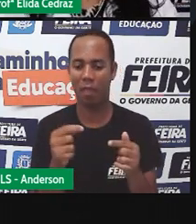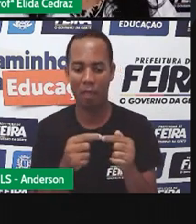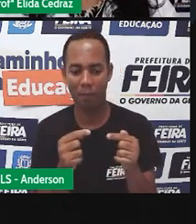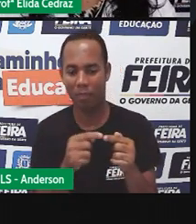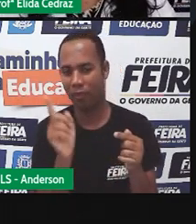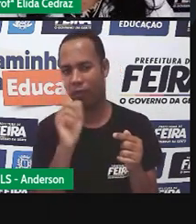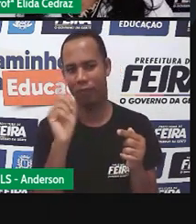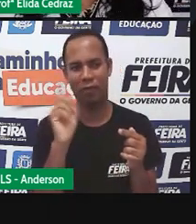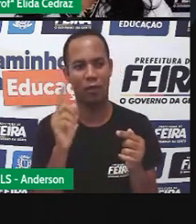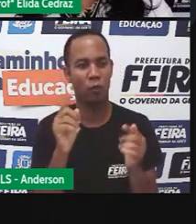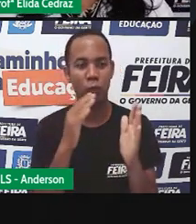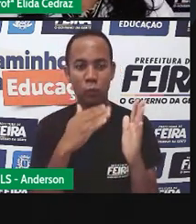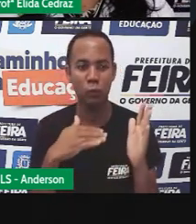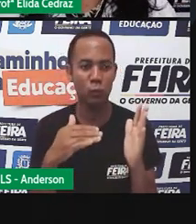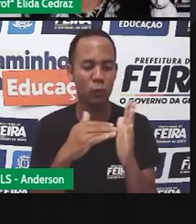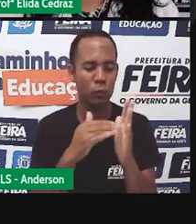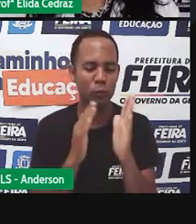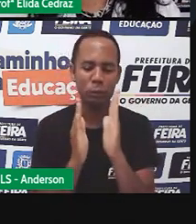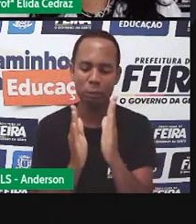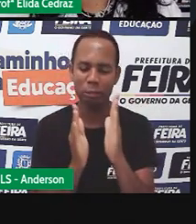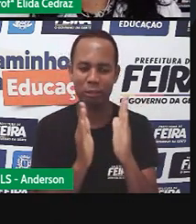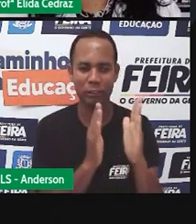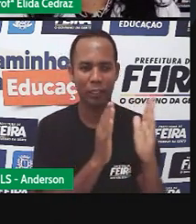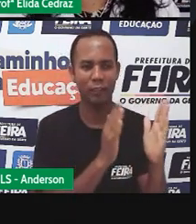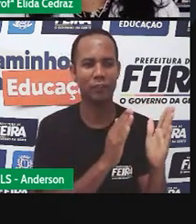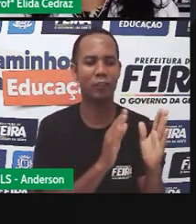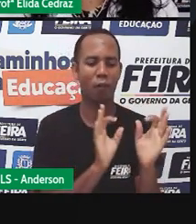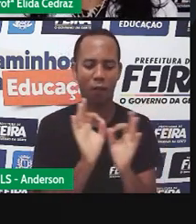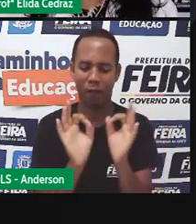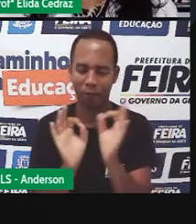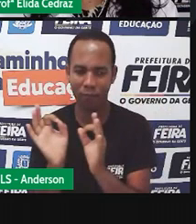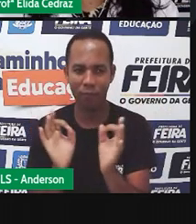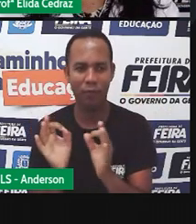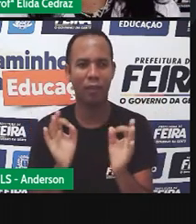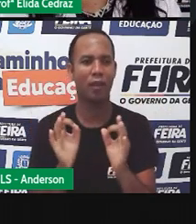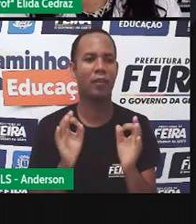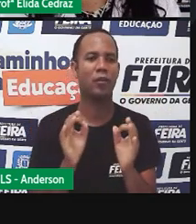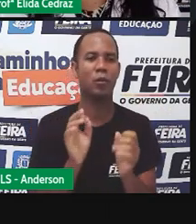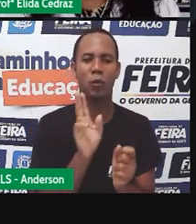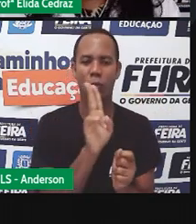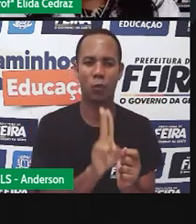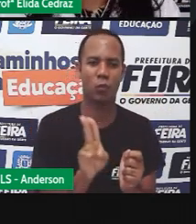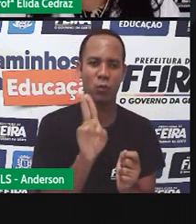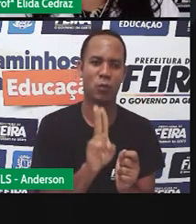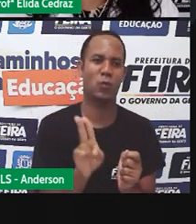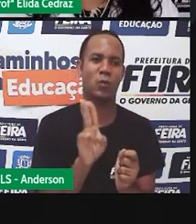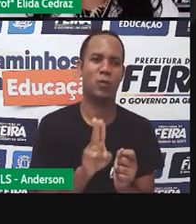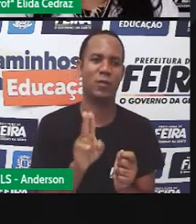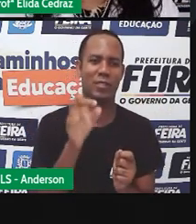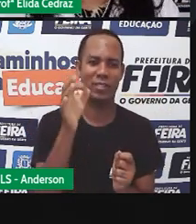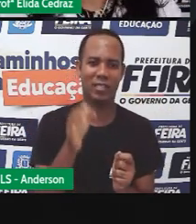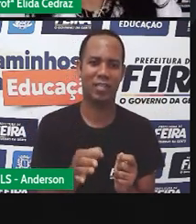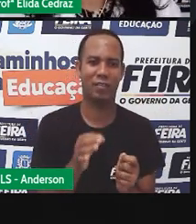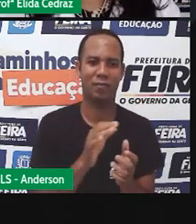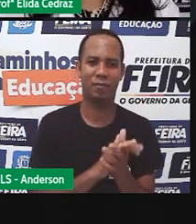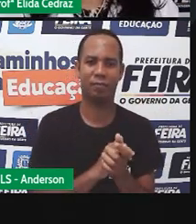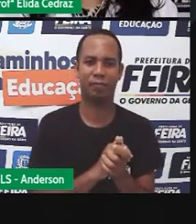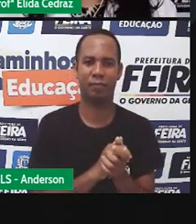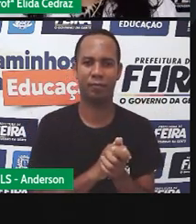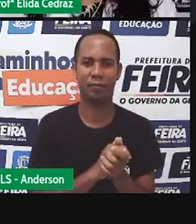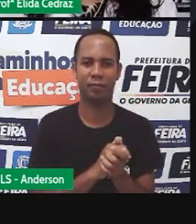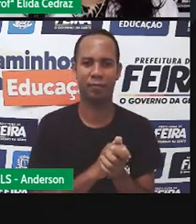para todos os objetos e deve ser adequado à sua finalidade.